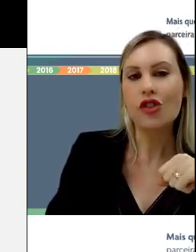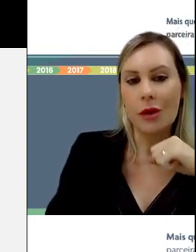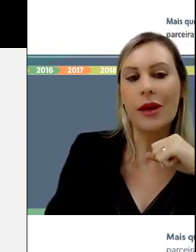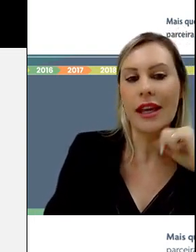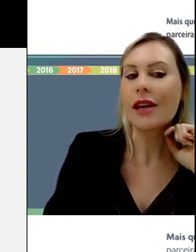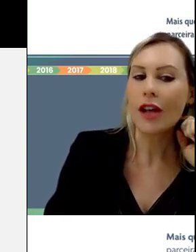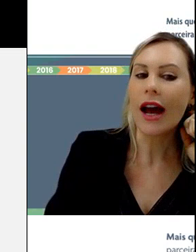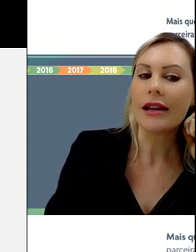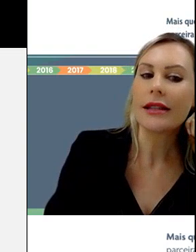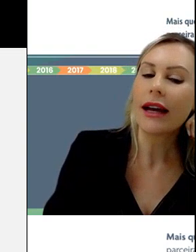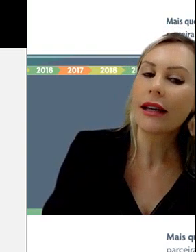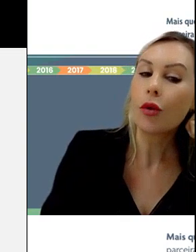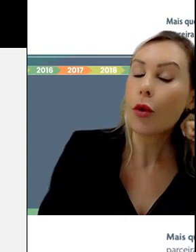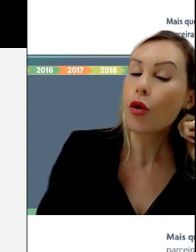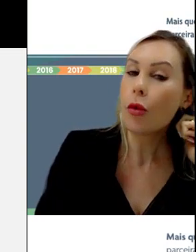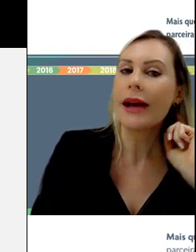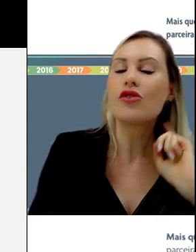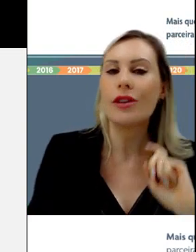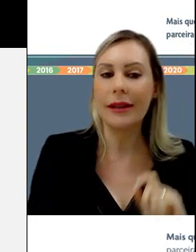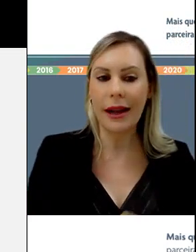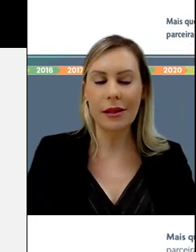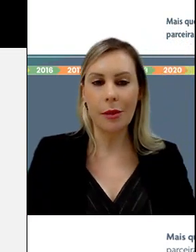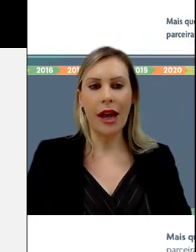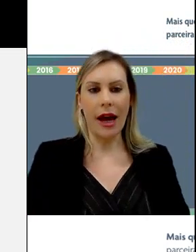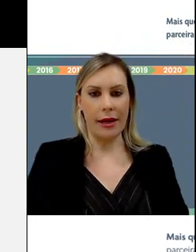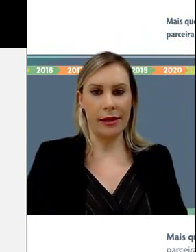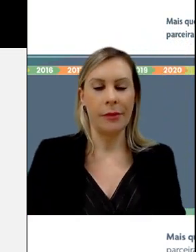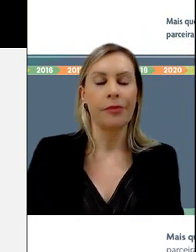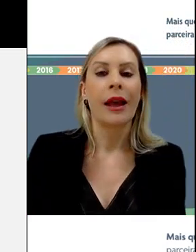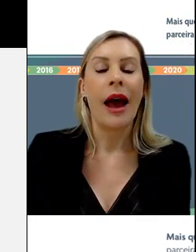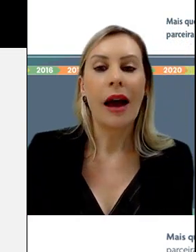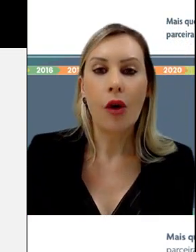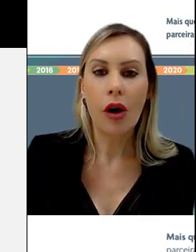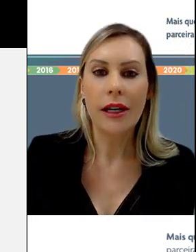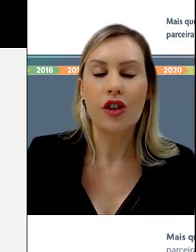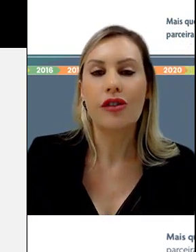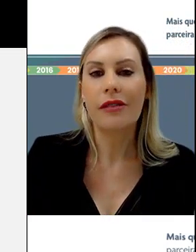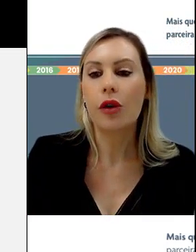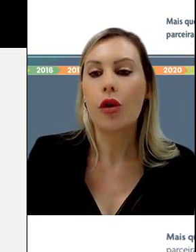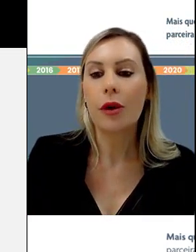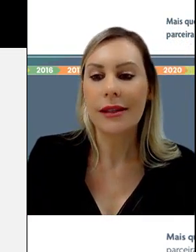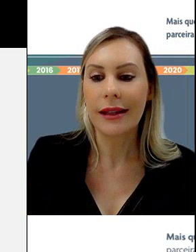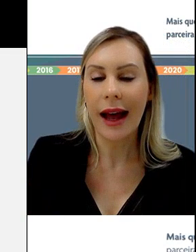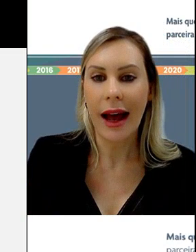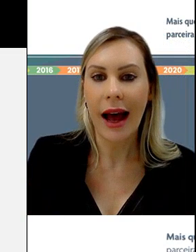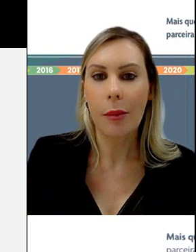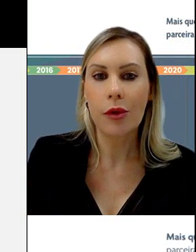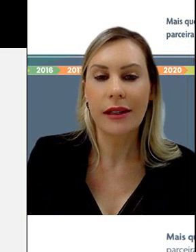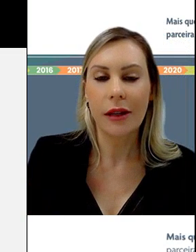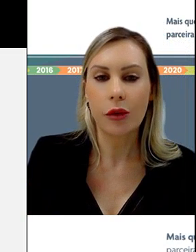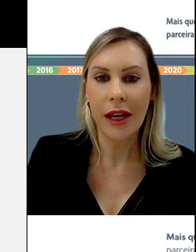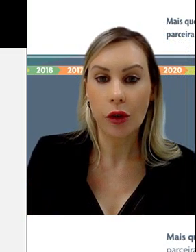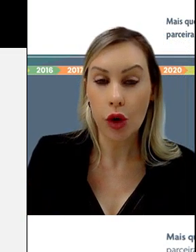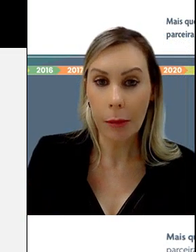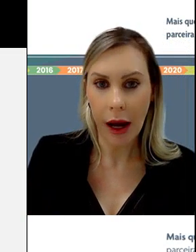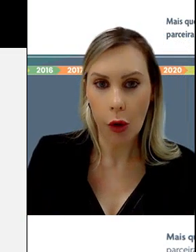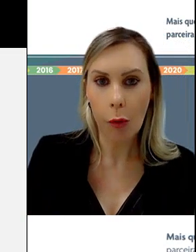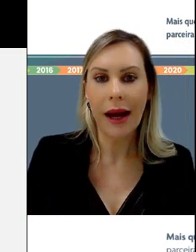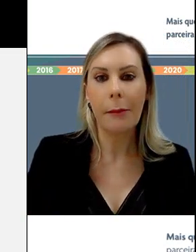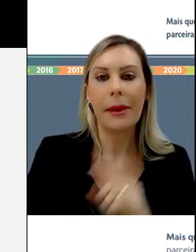os R$7.500, né? Aqui um pouco mais de R$3.000. Agora, a gente vai ver como que se dá a